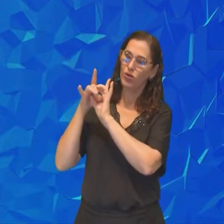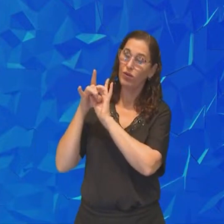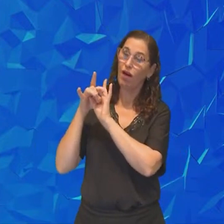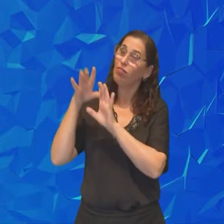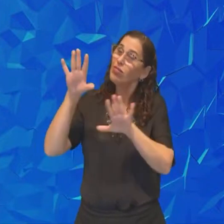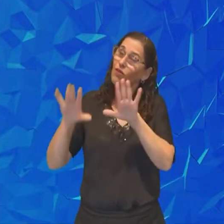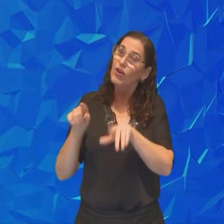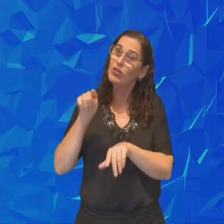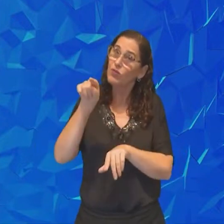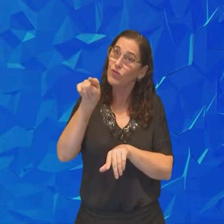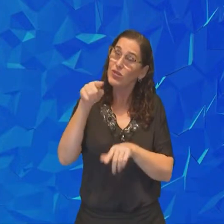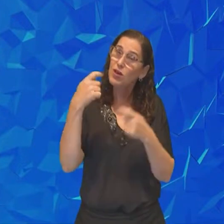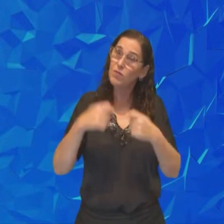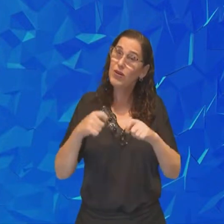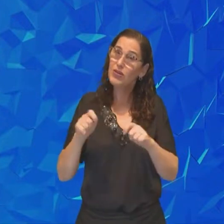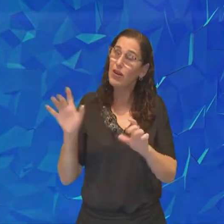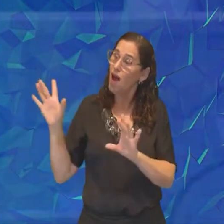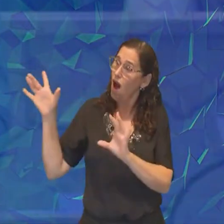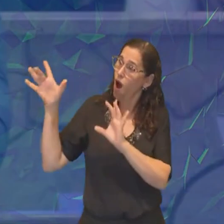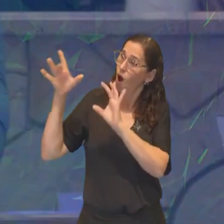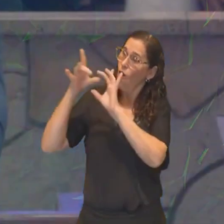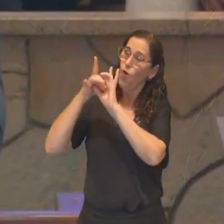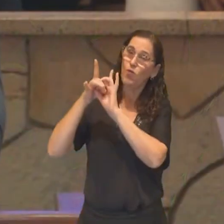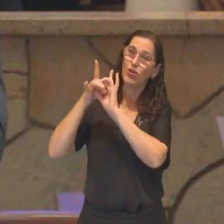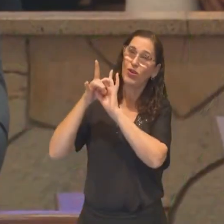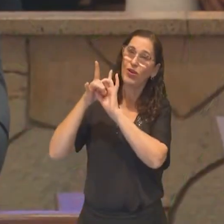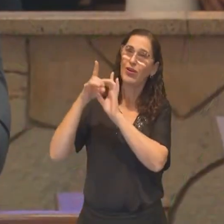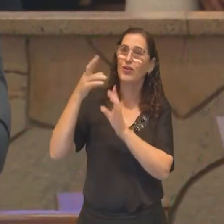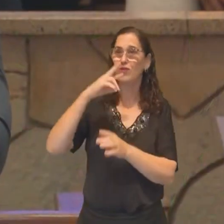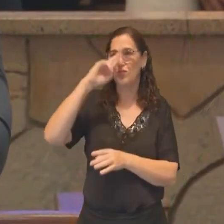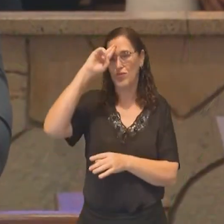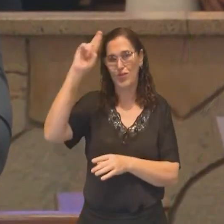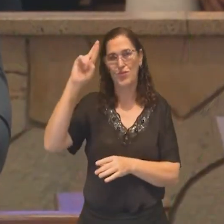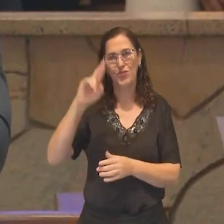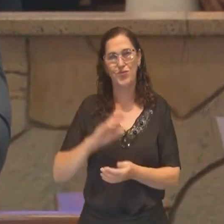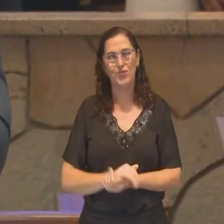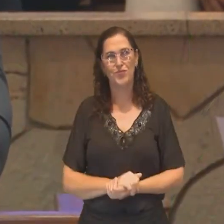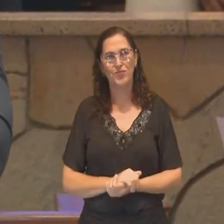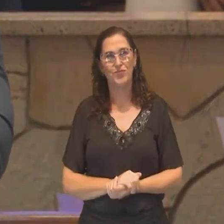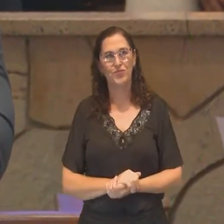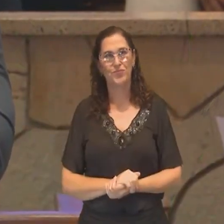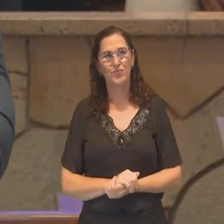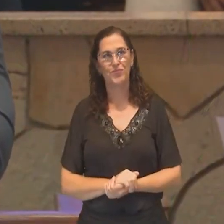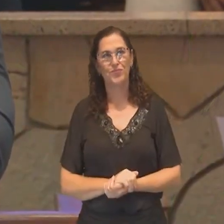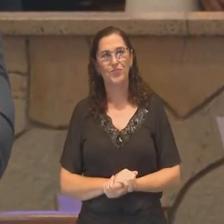você precisa restaurar a sua comunhão com o Senhor.